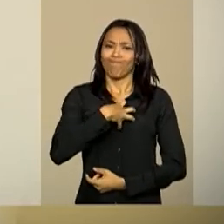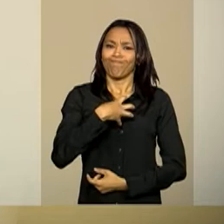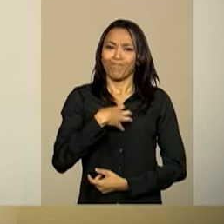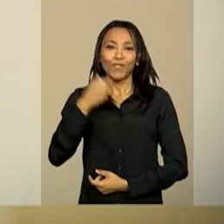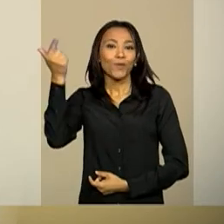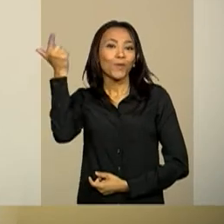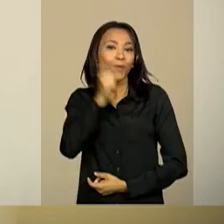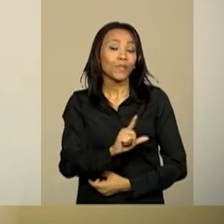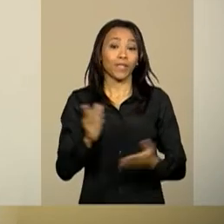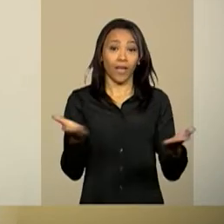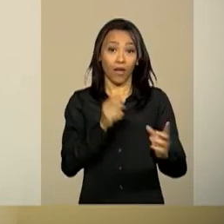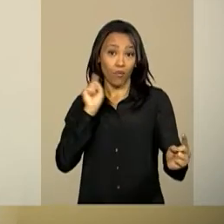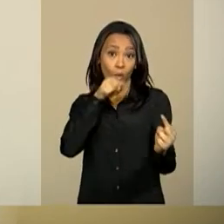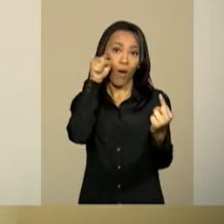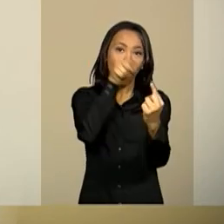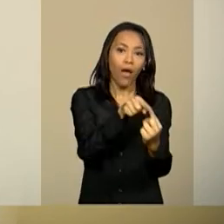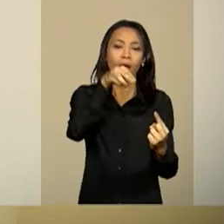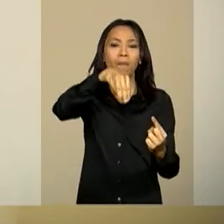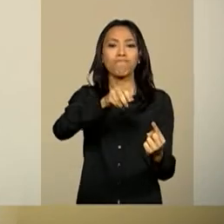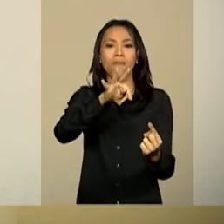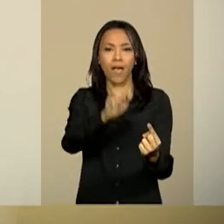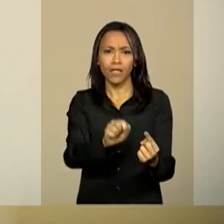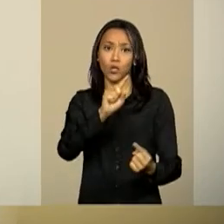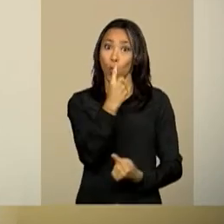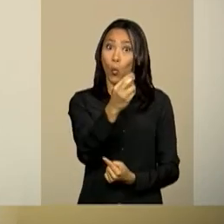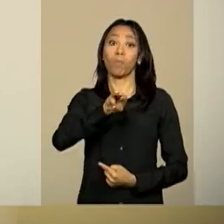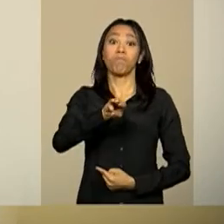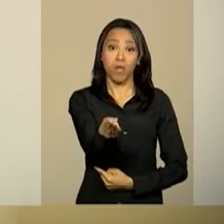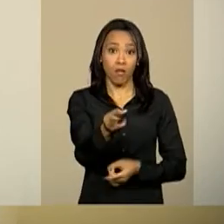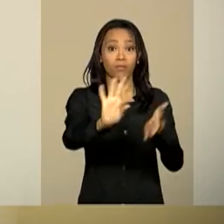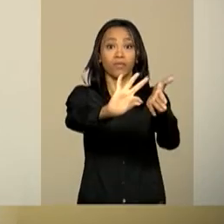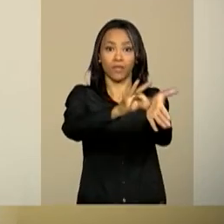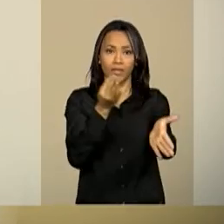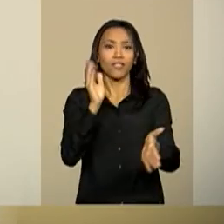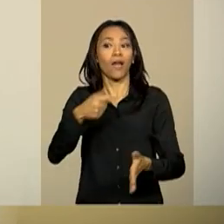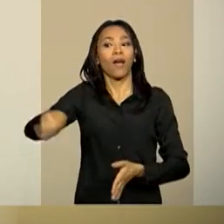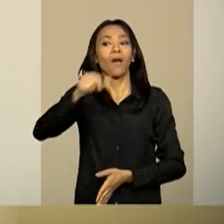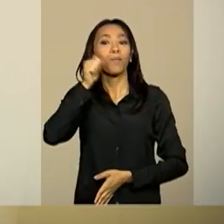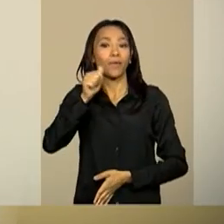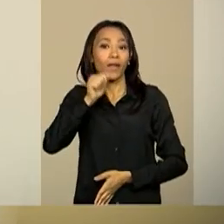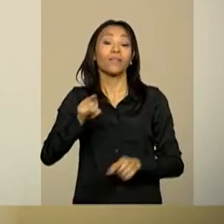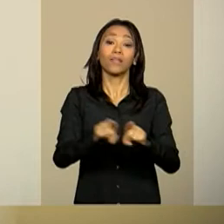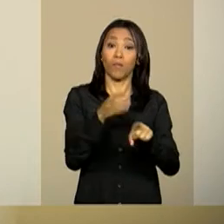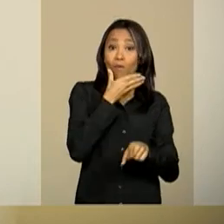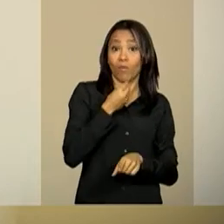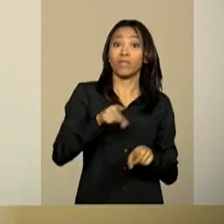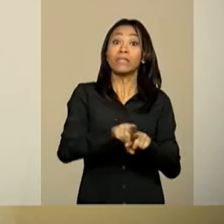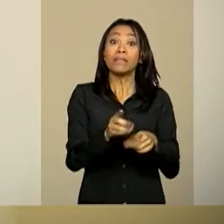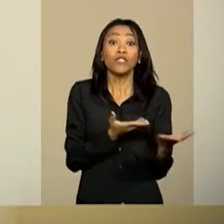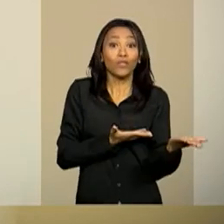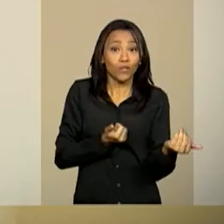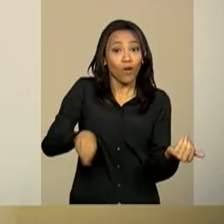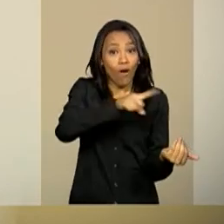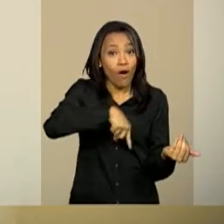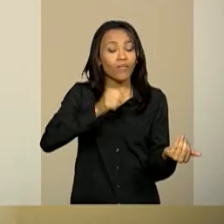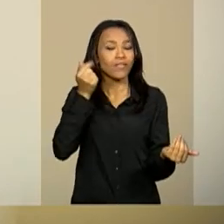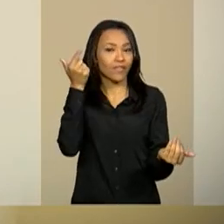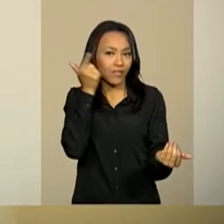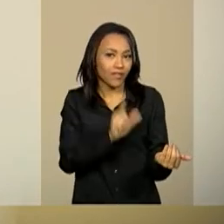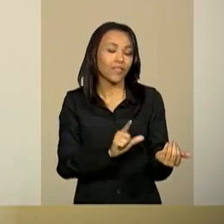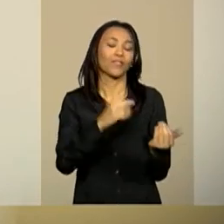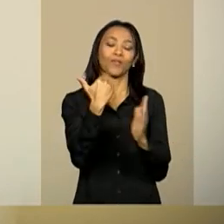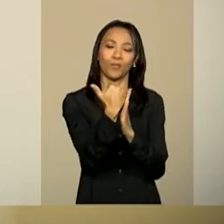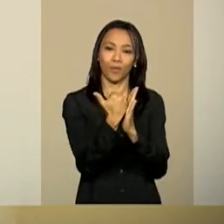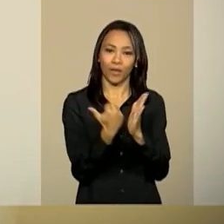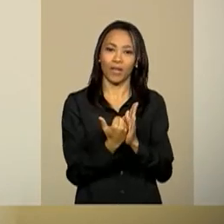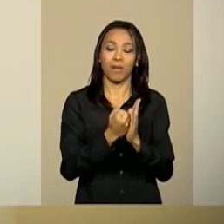Oceano de atingir agora a meta de 1 Milhão dessas matrículas feitas pelas mulheres e os homens e os jovens beneficiários do programa